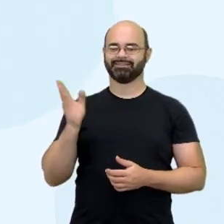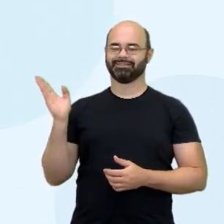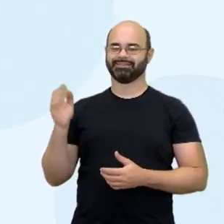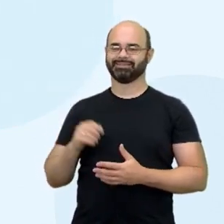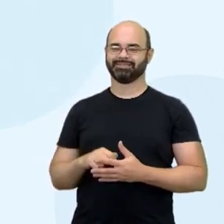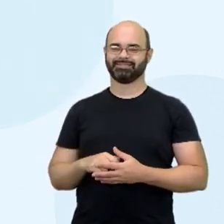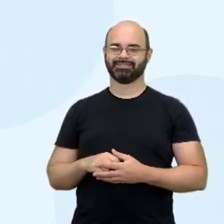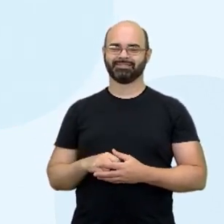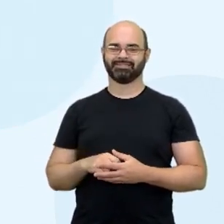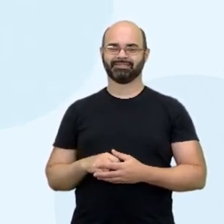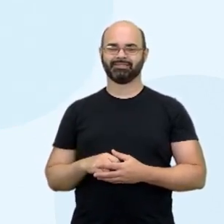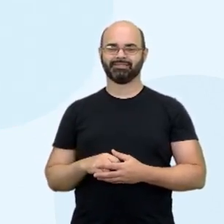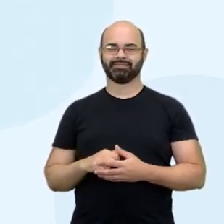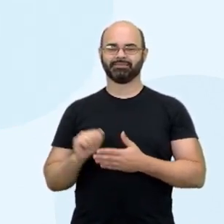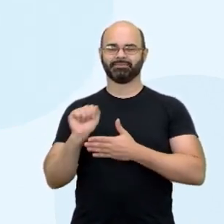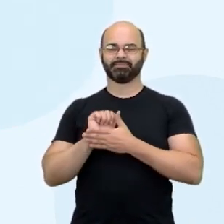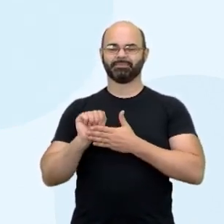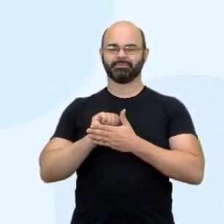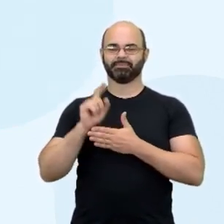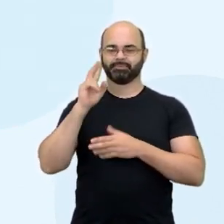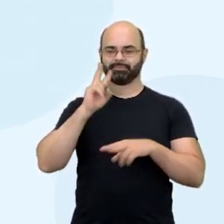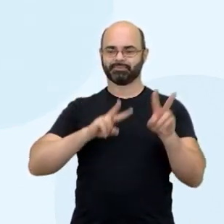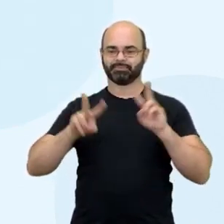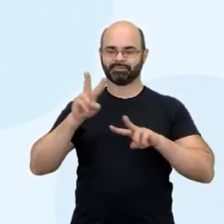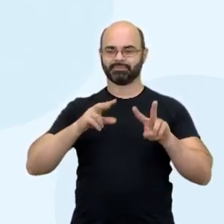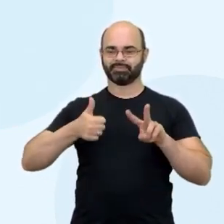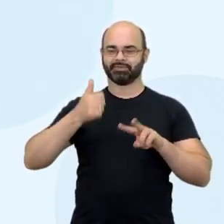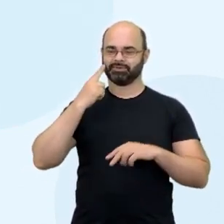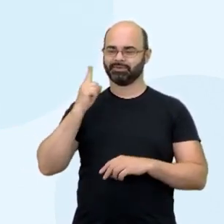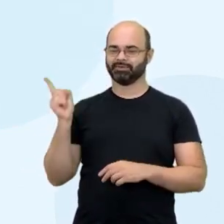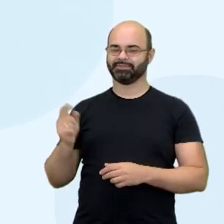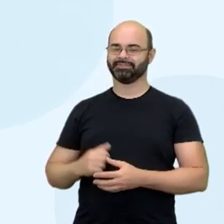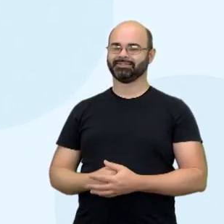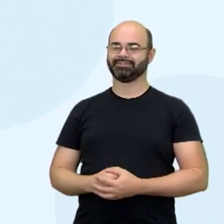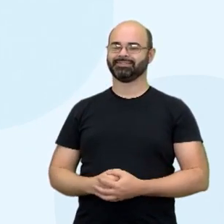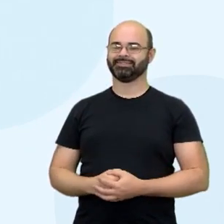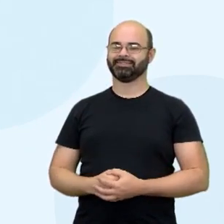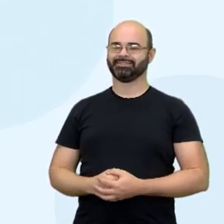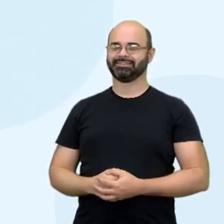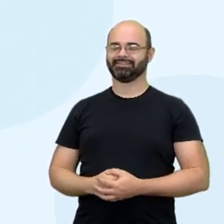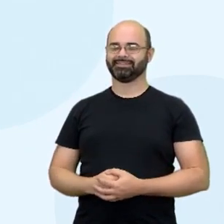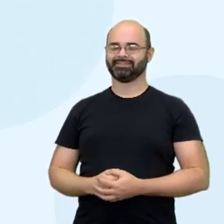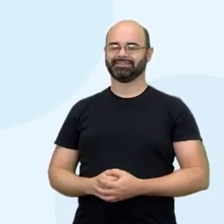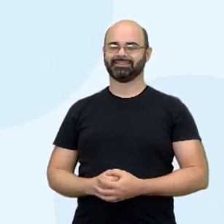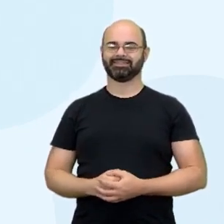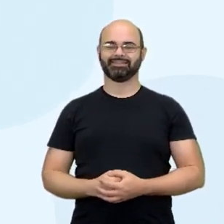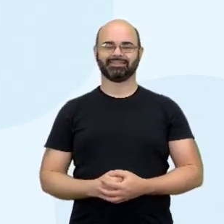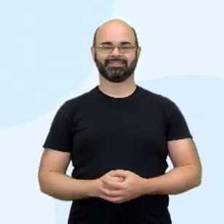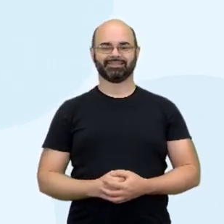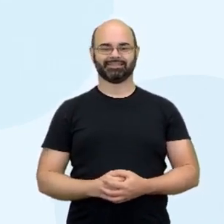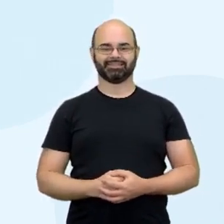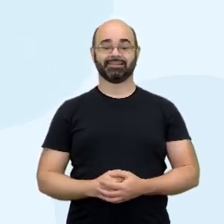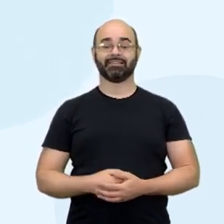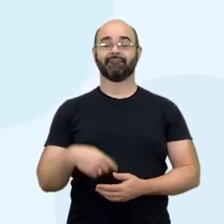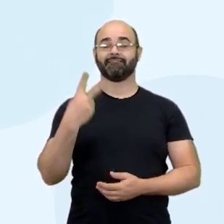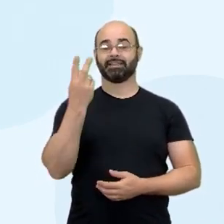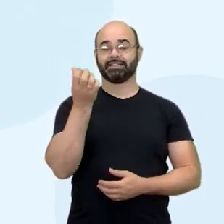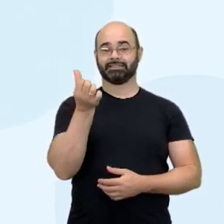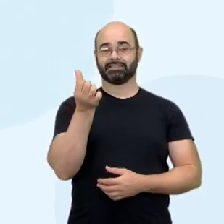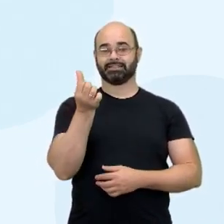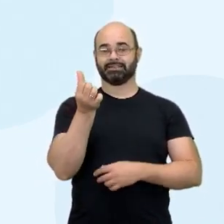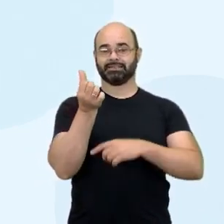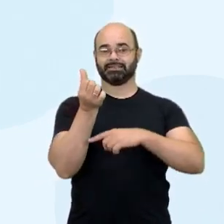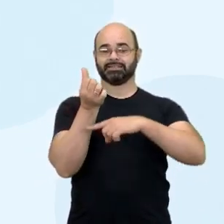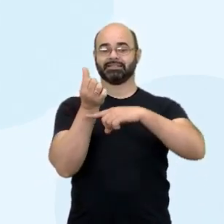essas canetinhas aqui, ó, só para vocês visualizarem tudo que apresentou aí, ó. Olha só, então tá a fração 26/52 em